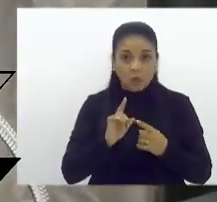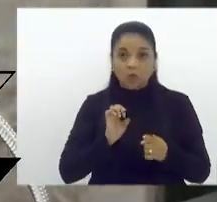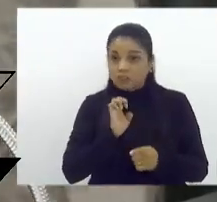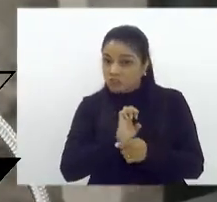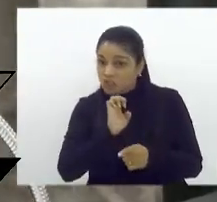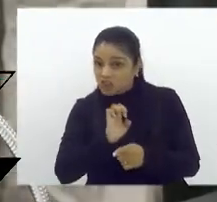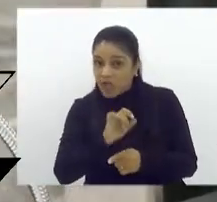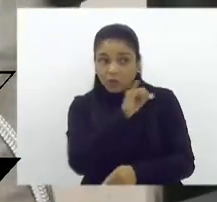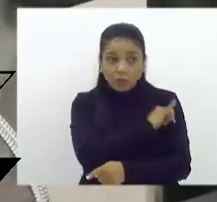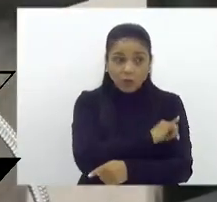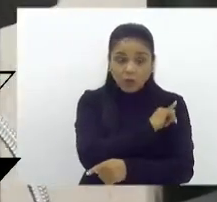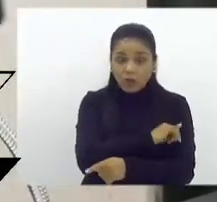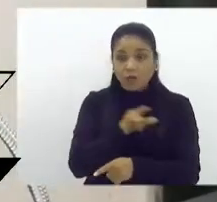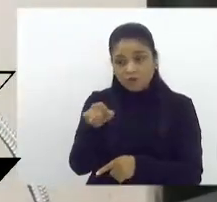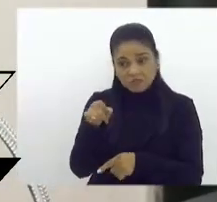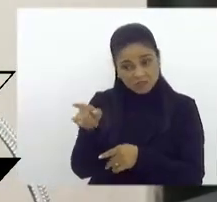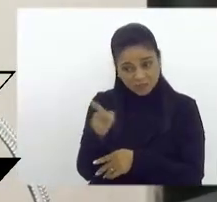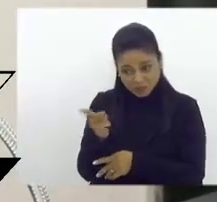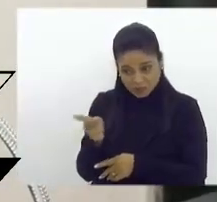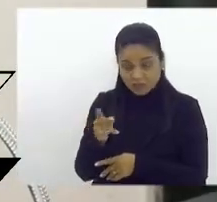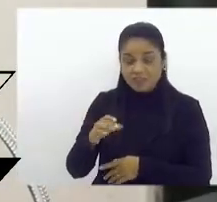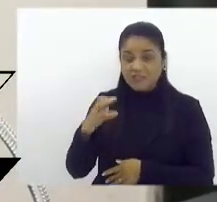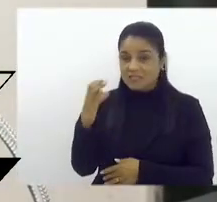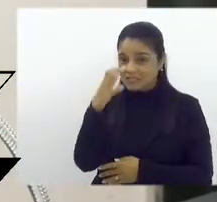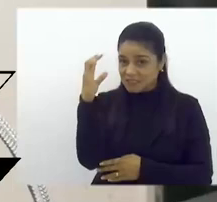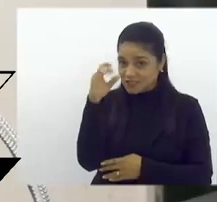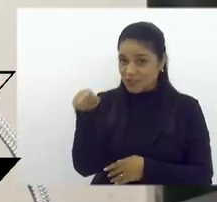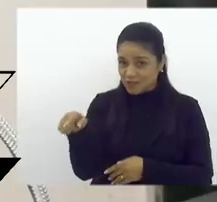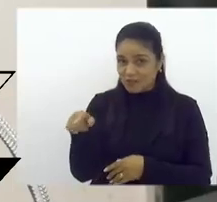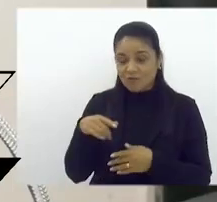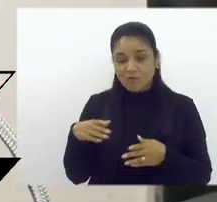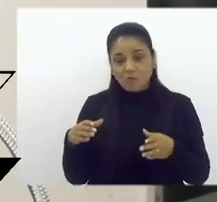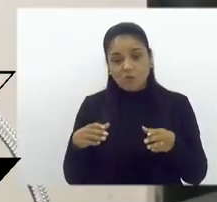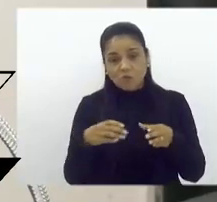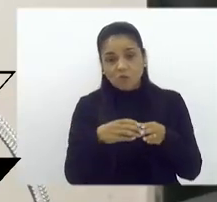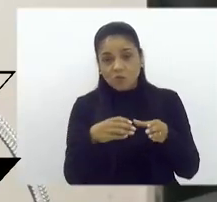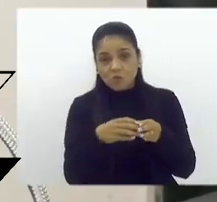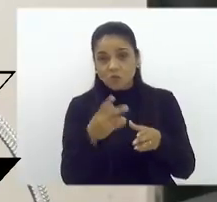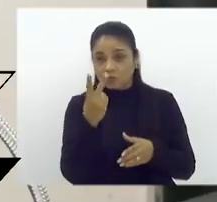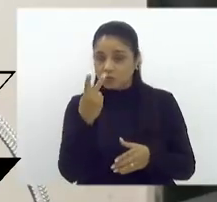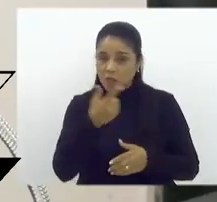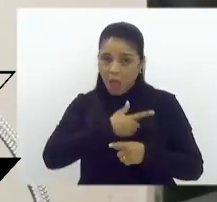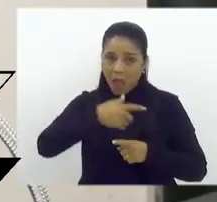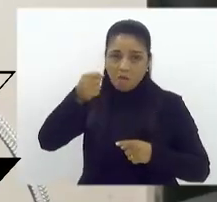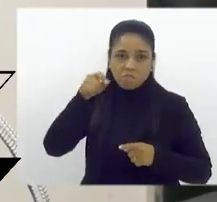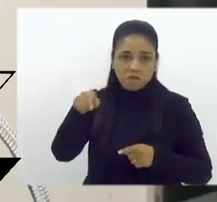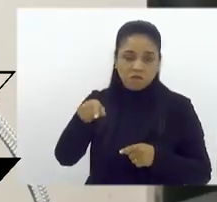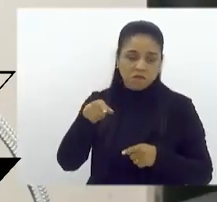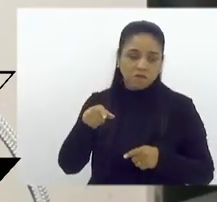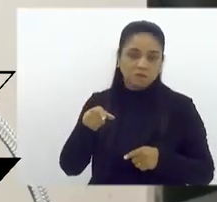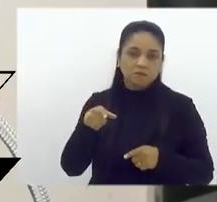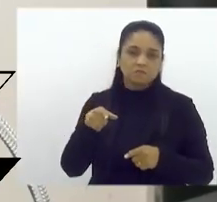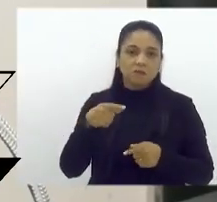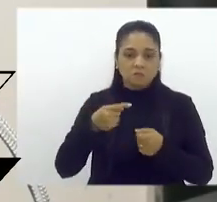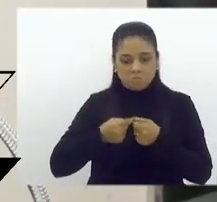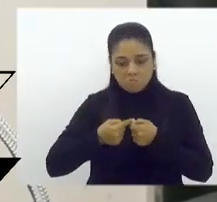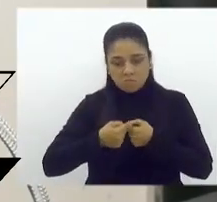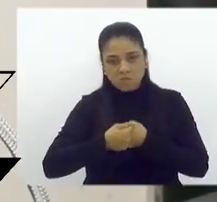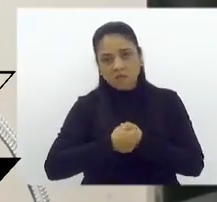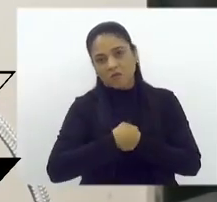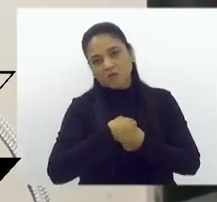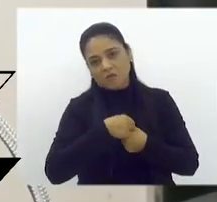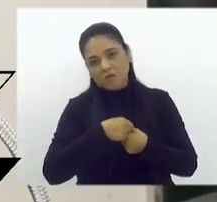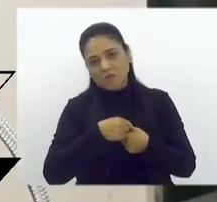da cidade de Niterói, mas se fizermos um apanhado das últimas escolas no grupo especial campeãs do carnaval, a maioria é do interior do Estado e não da